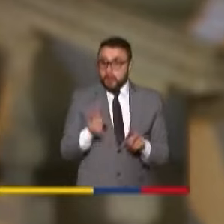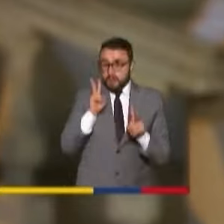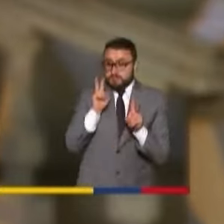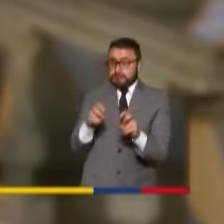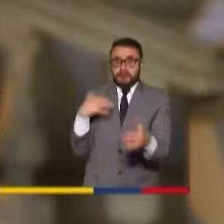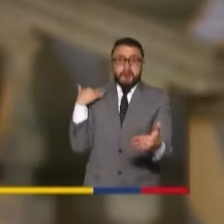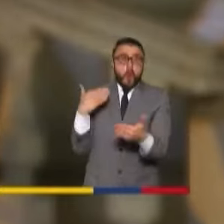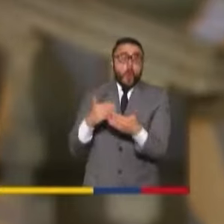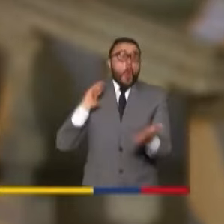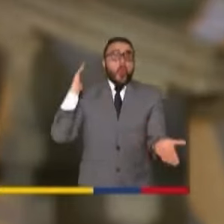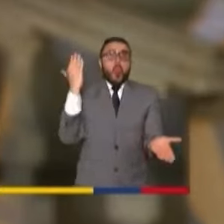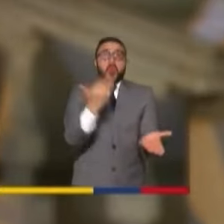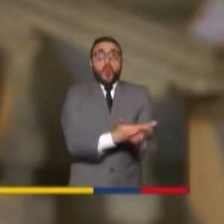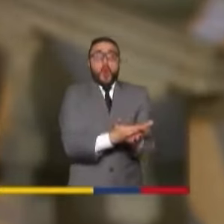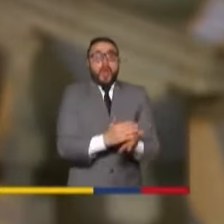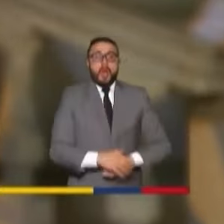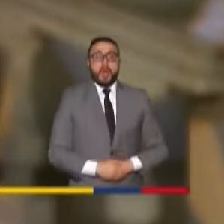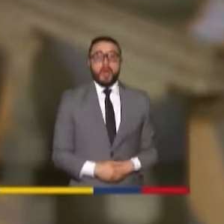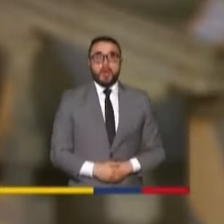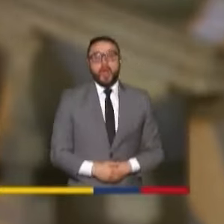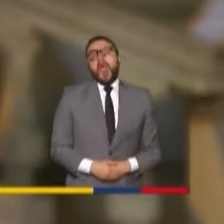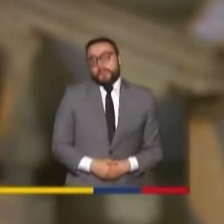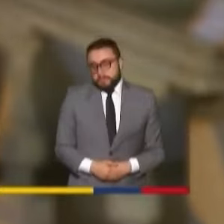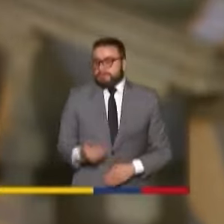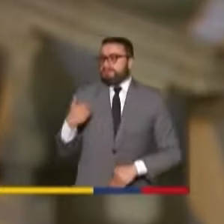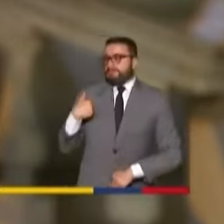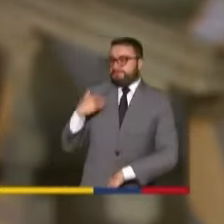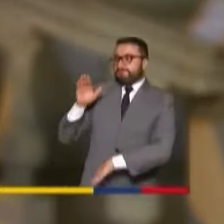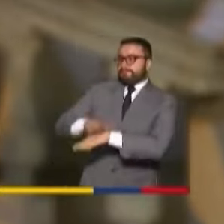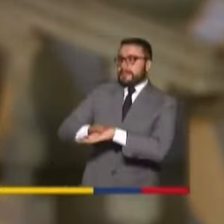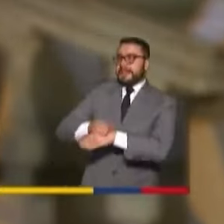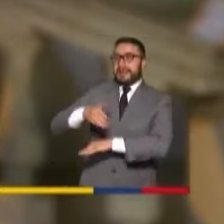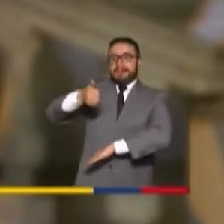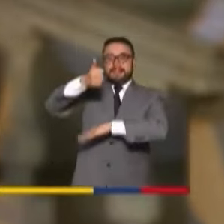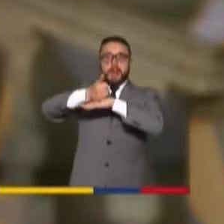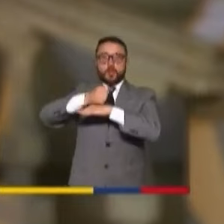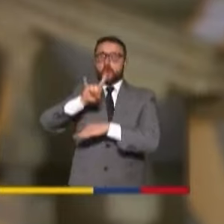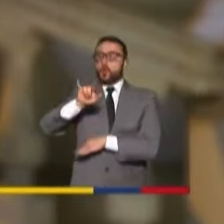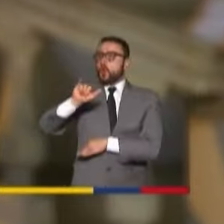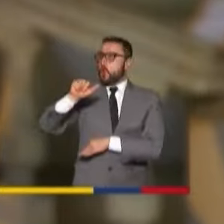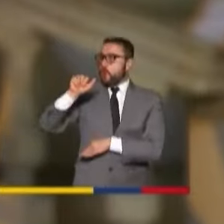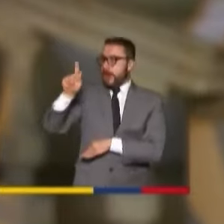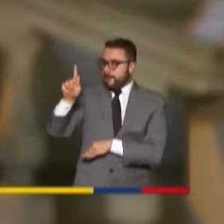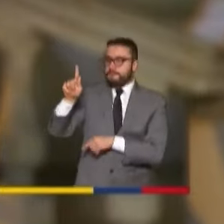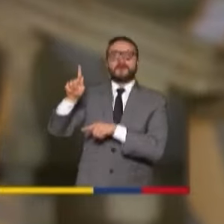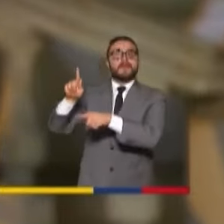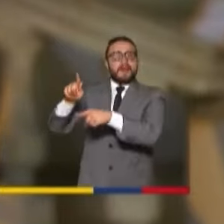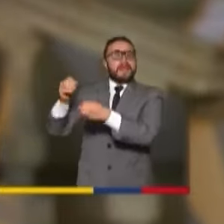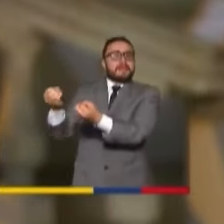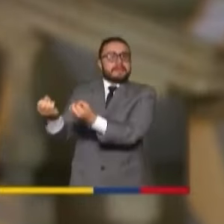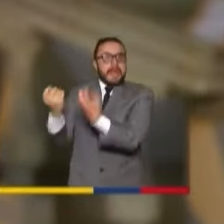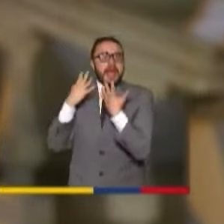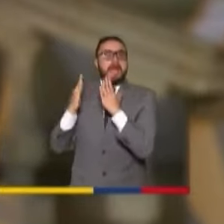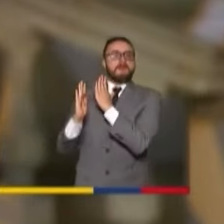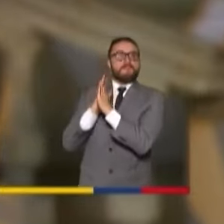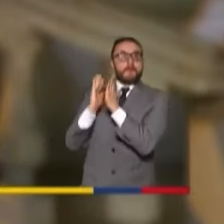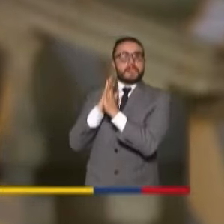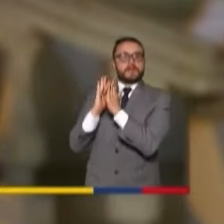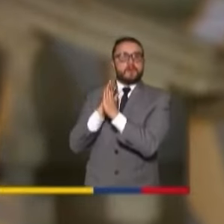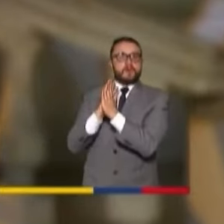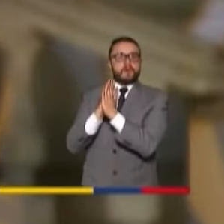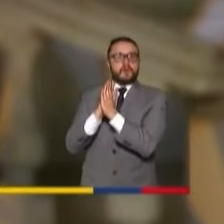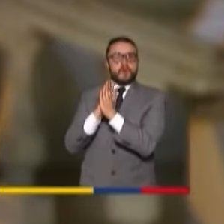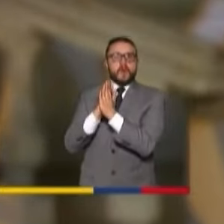descontente com os rumos da independência que ele mesmo tinha ajudado a proclamar e criou uma república. Ele